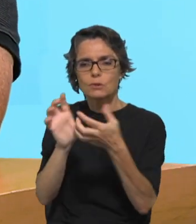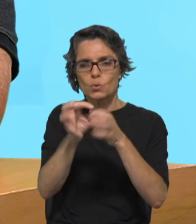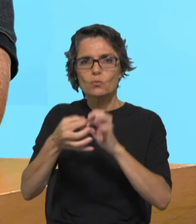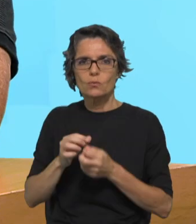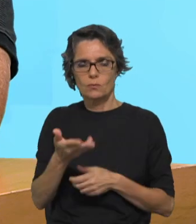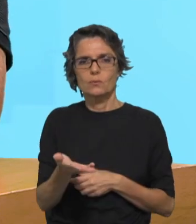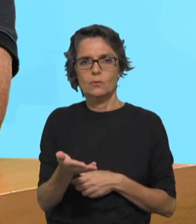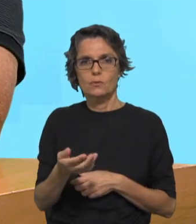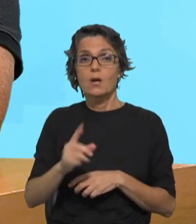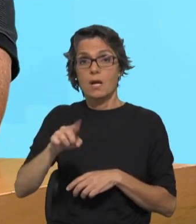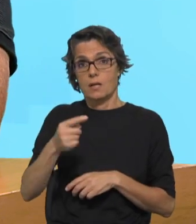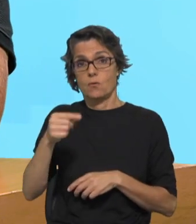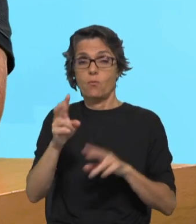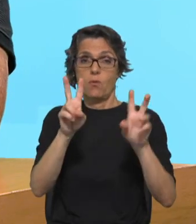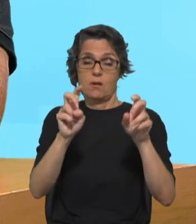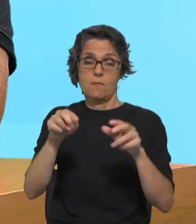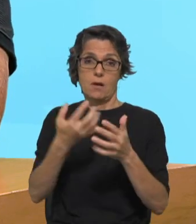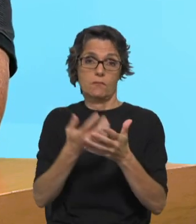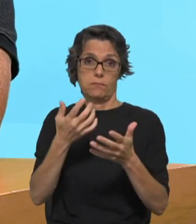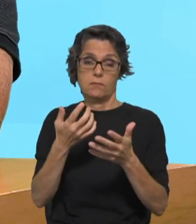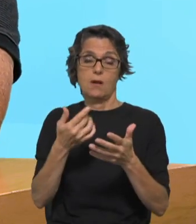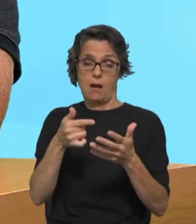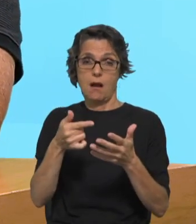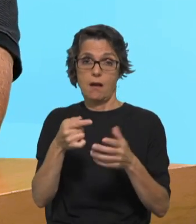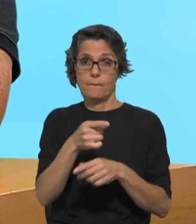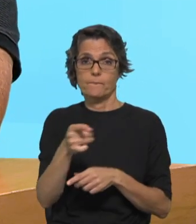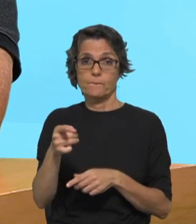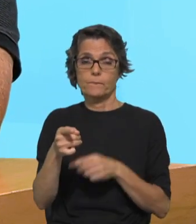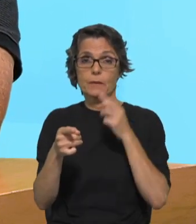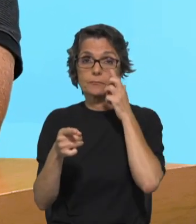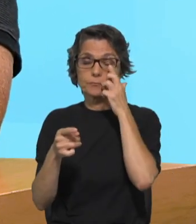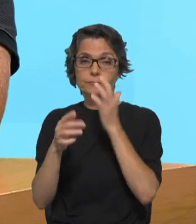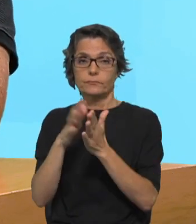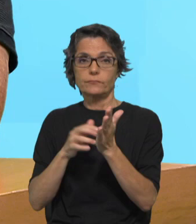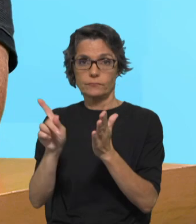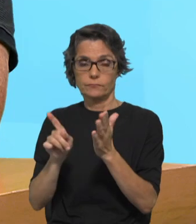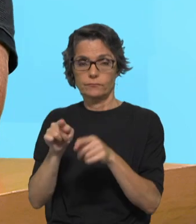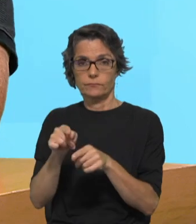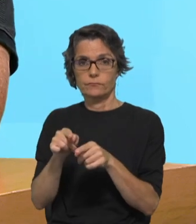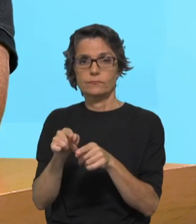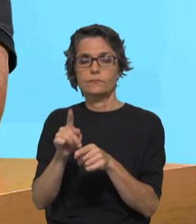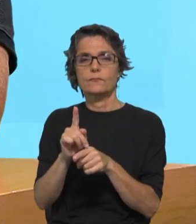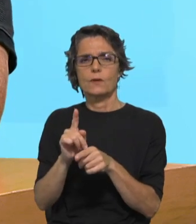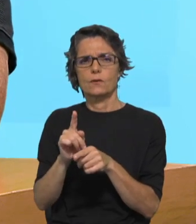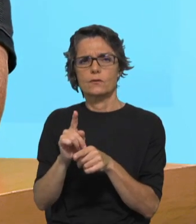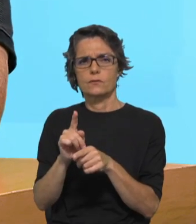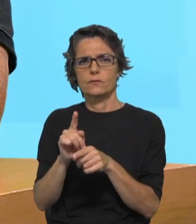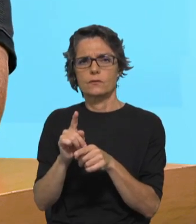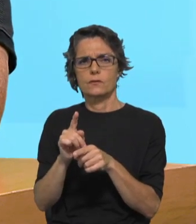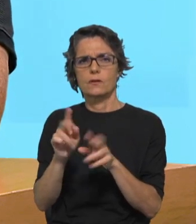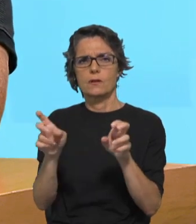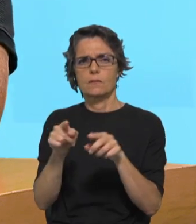que, se calhar não vale a pena estar agora a falar muito disso e deixá-la para a primeira leitura, que é a problemática, digamos